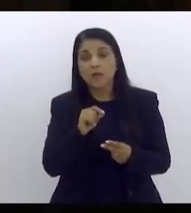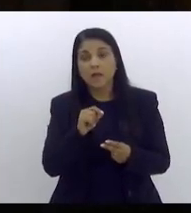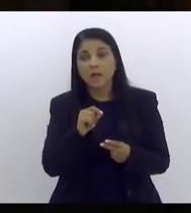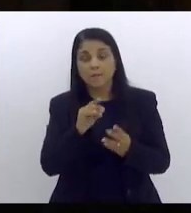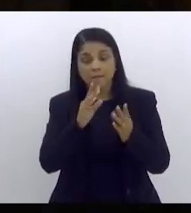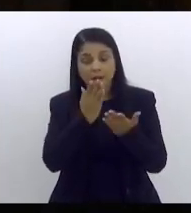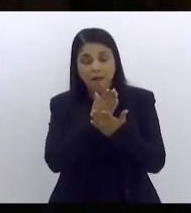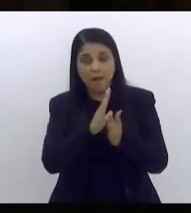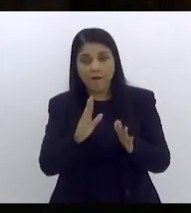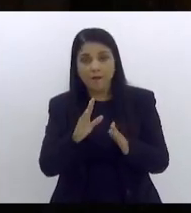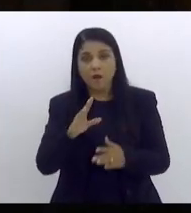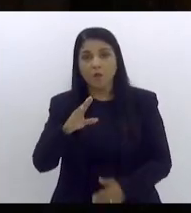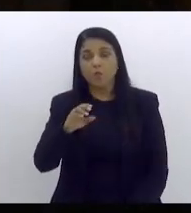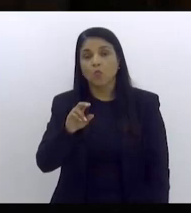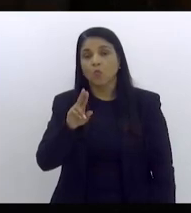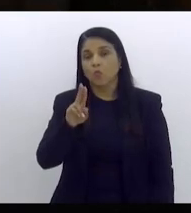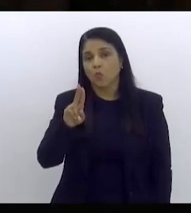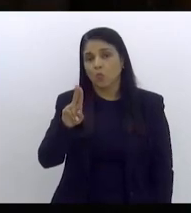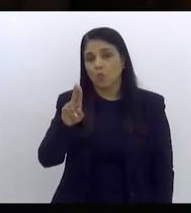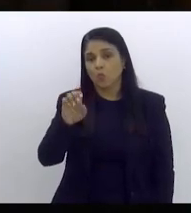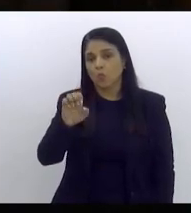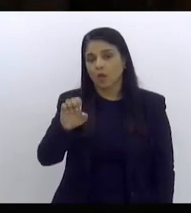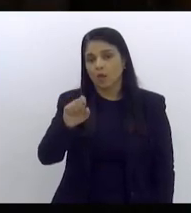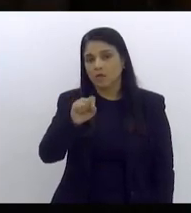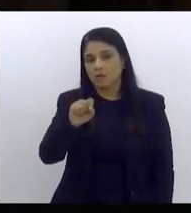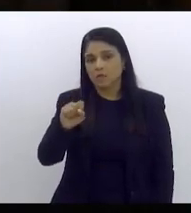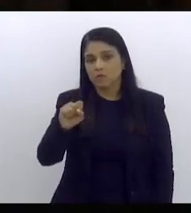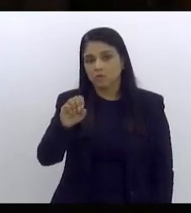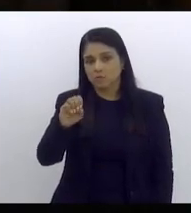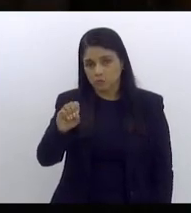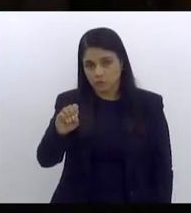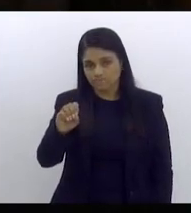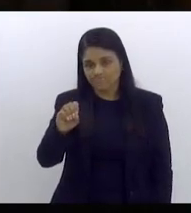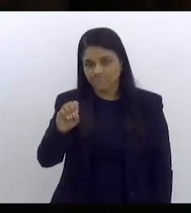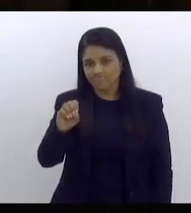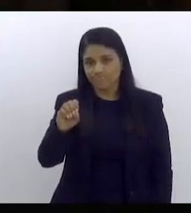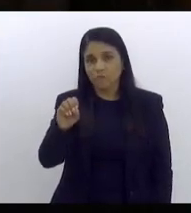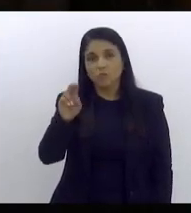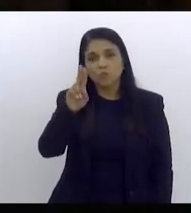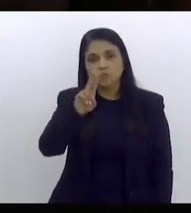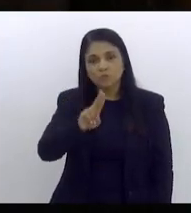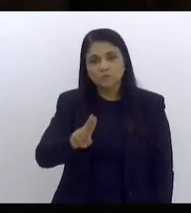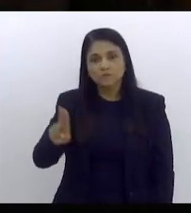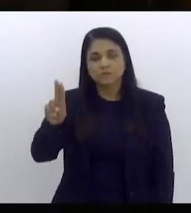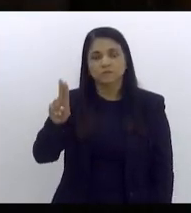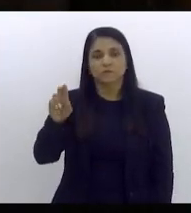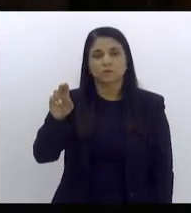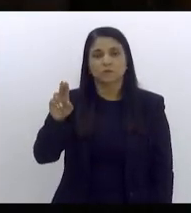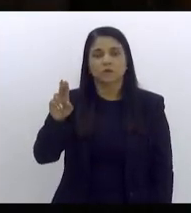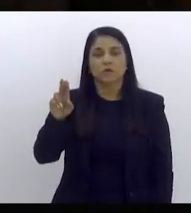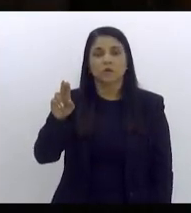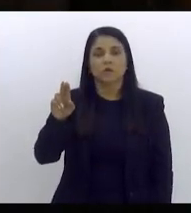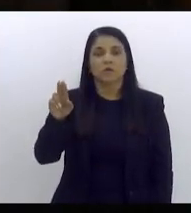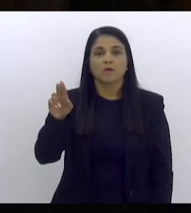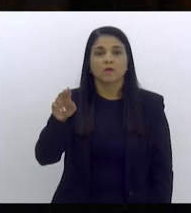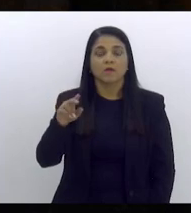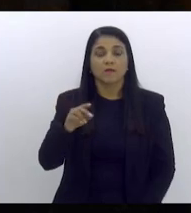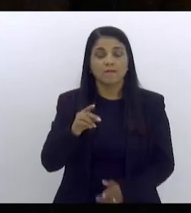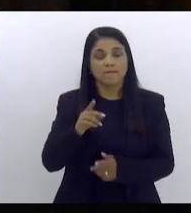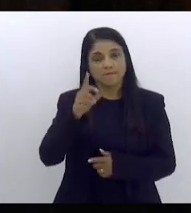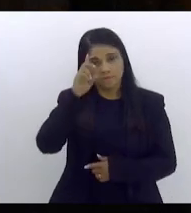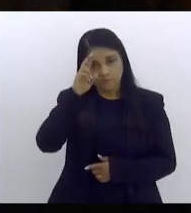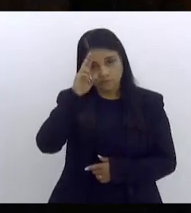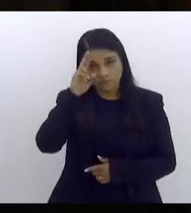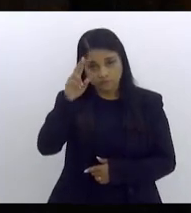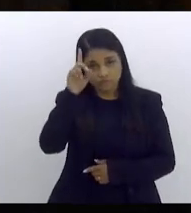UESO, a nossa Universidade da Zona Oeste. Ela é comandada pelo reitor da UERJ, mas